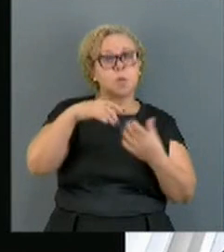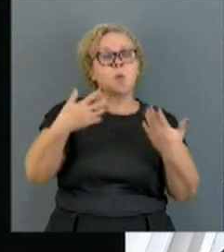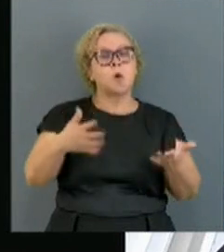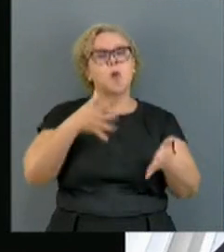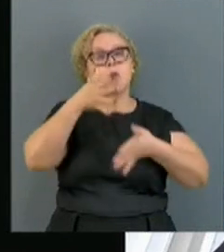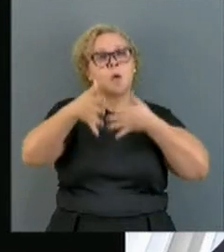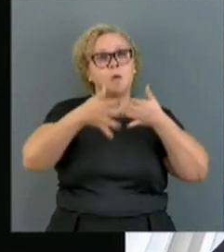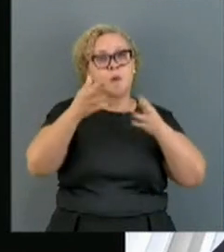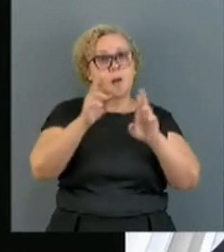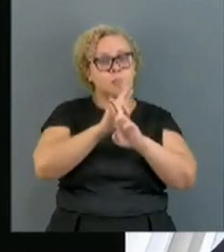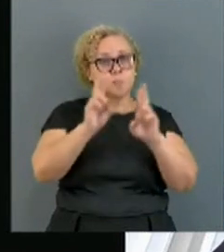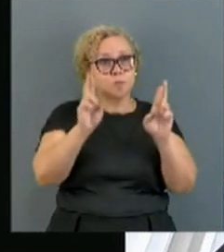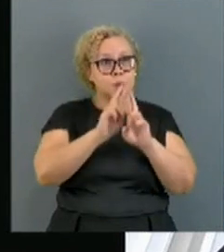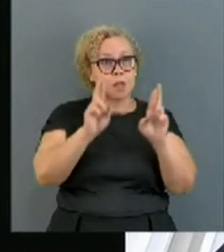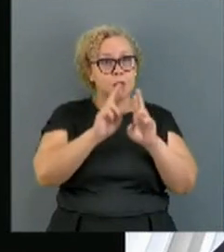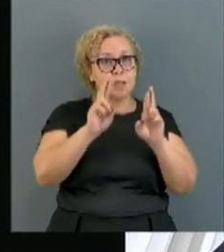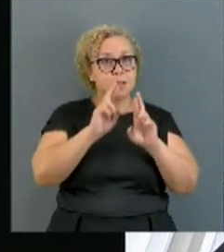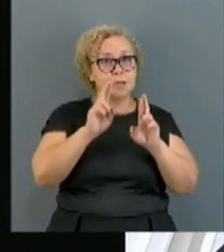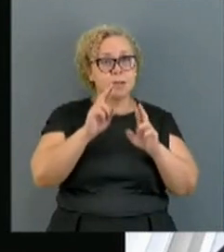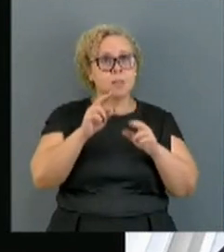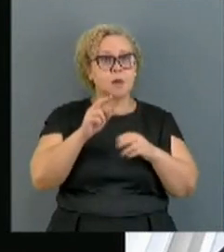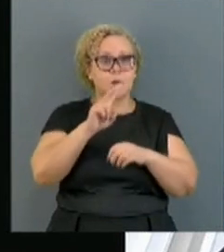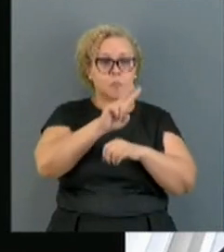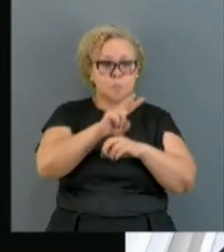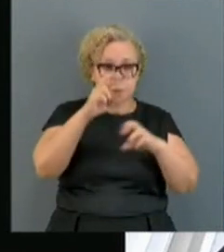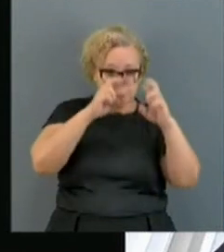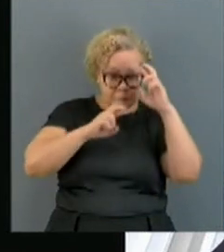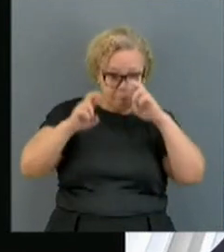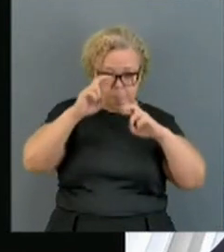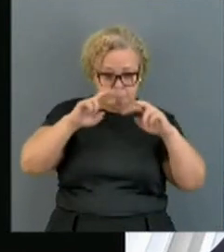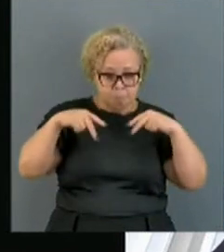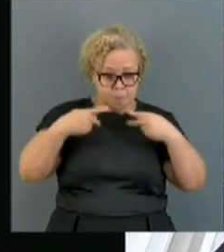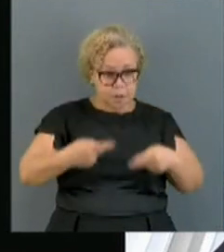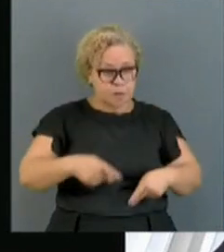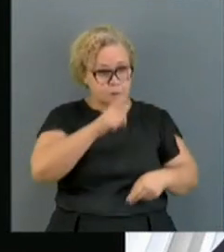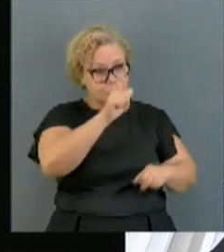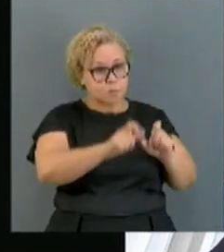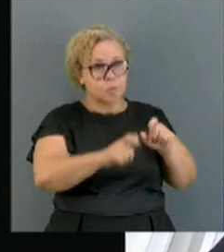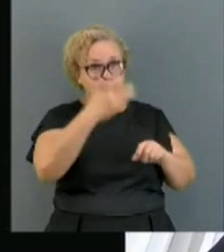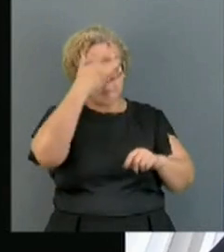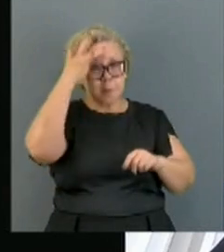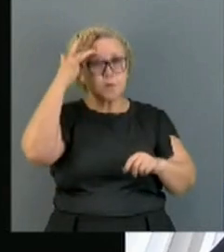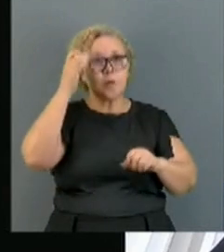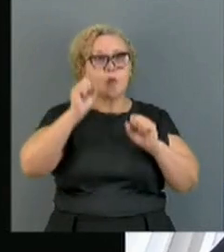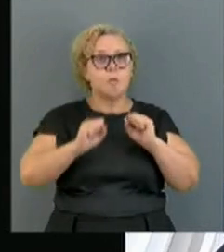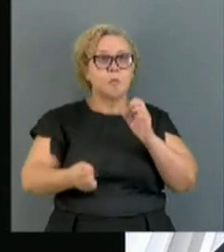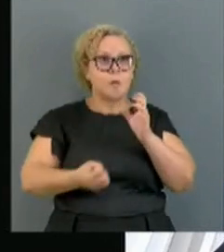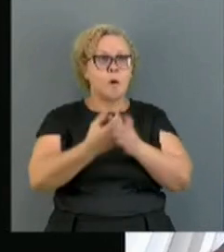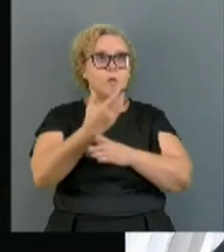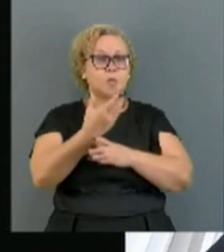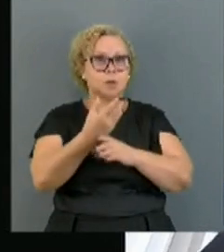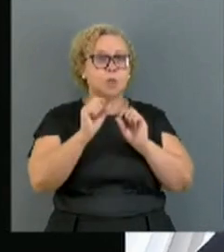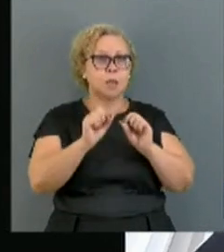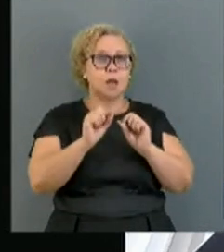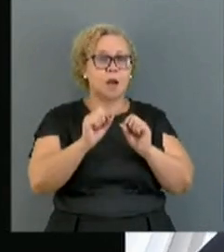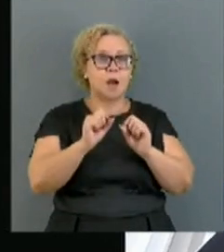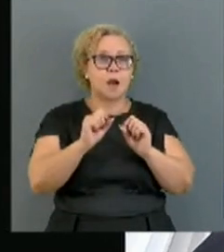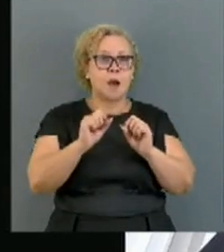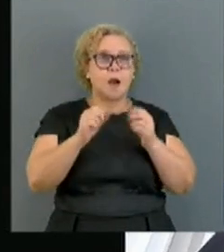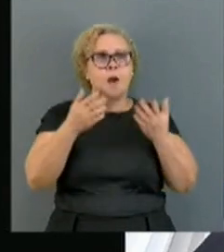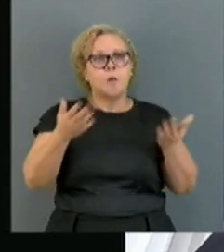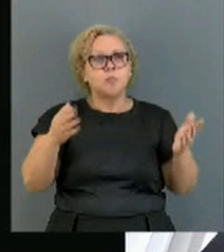falamos em relação à supervisão humana efetiva, ela pode criar uma